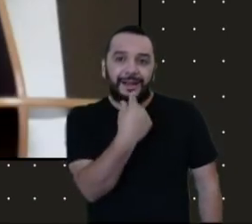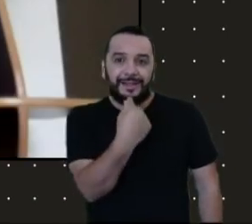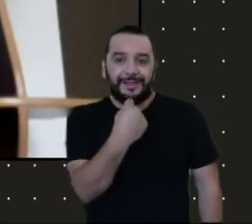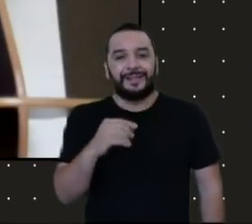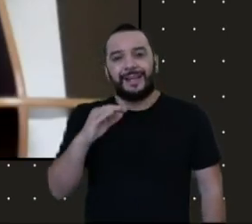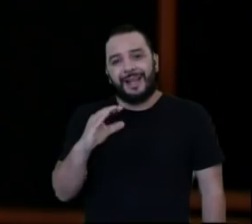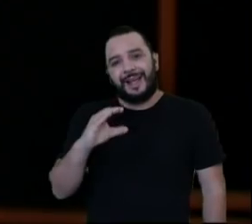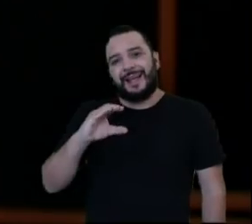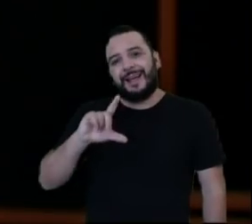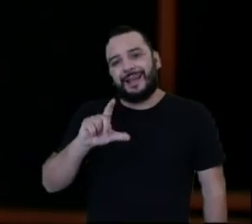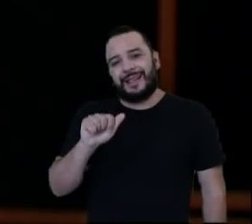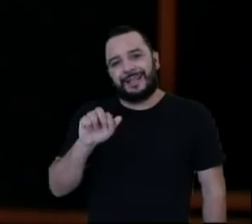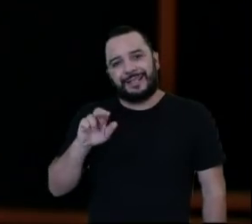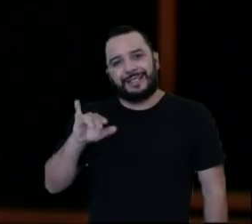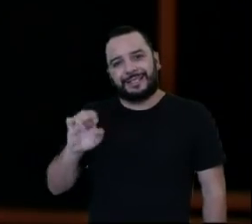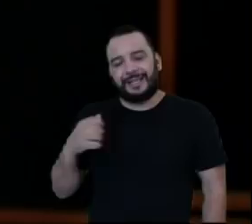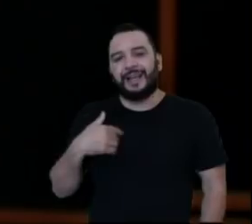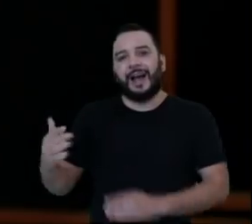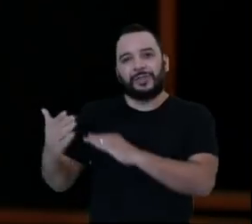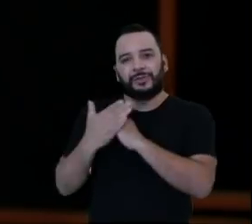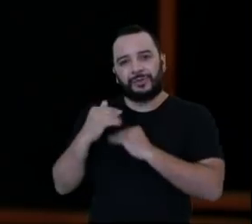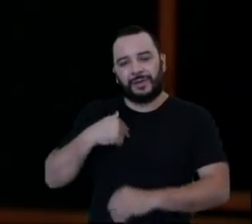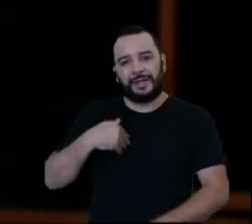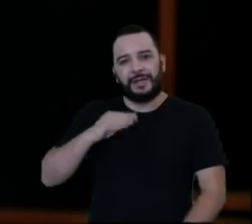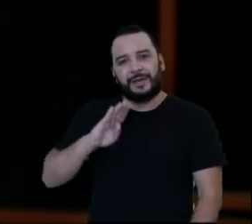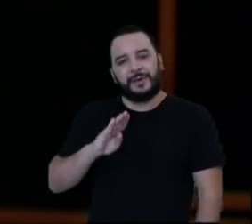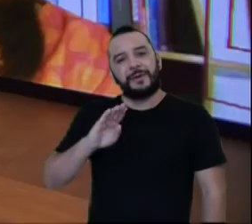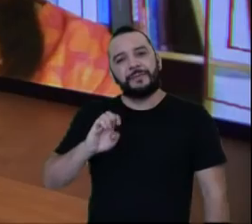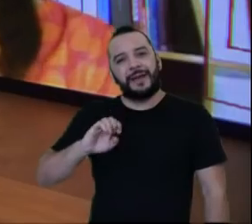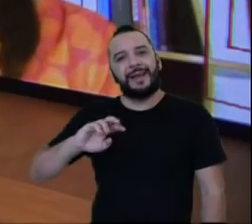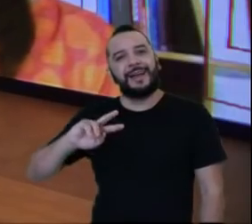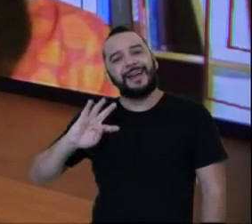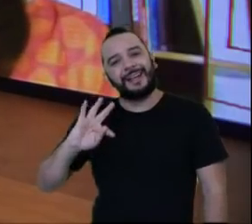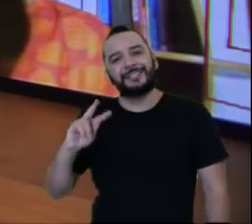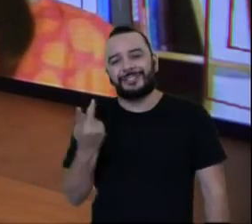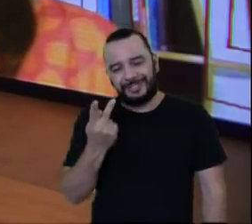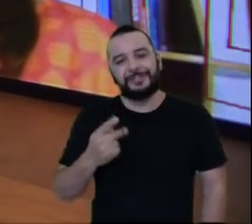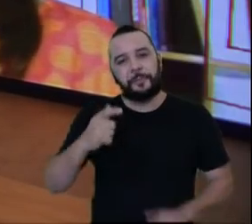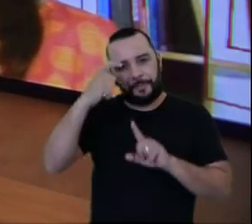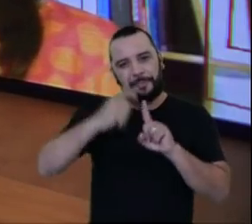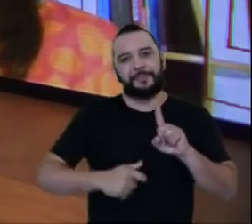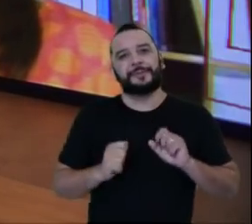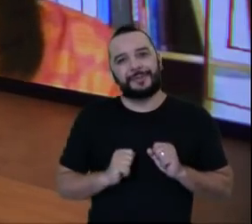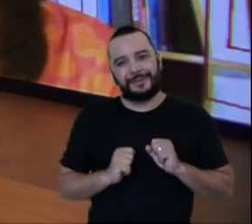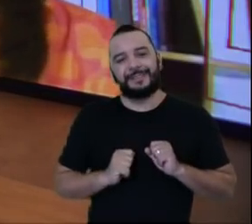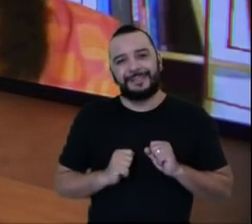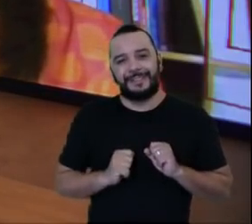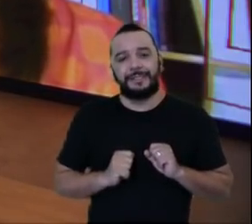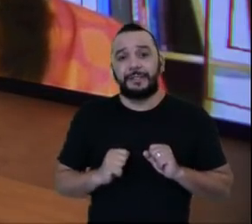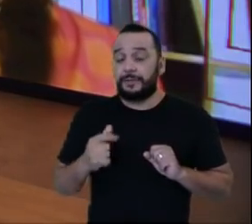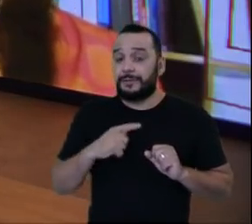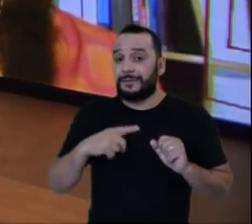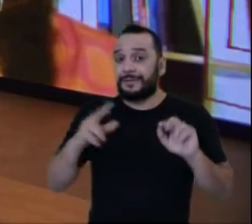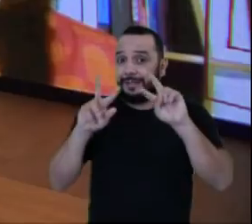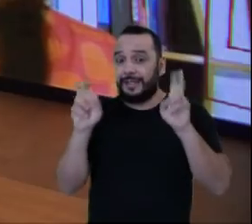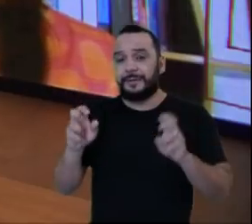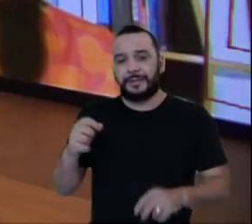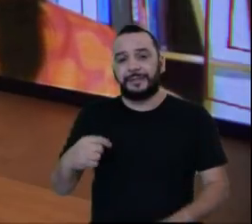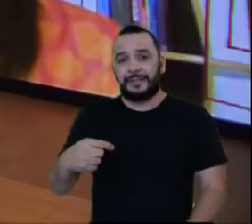Mas, quando eu recebi esse não, eu parei assim, mas eu não posso mais parar. Eu já estou grávida da